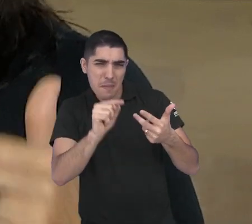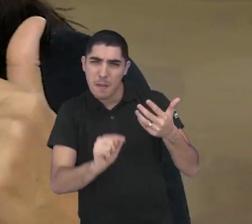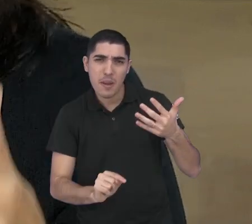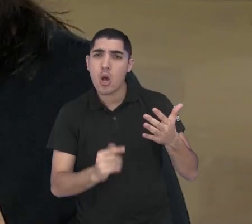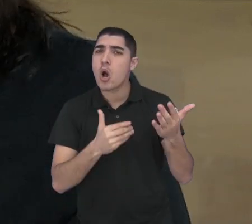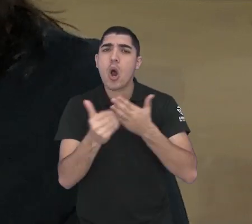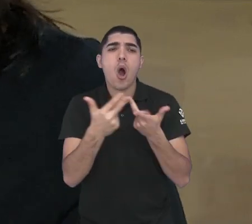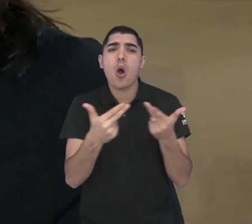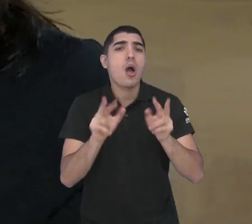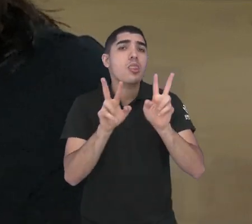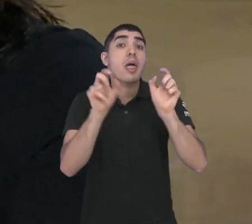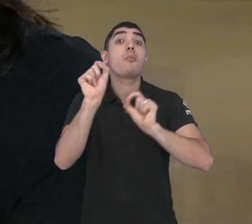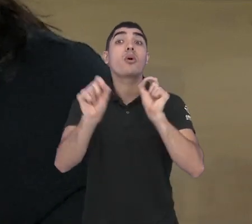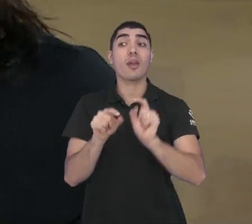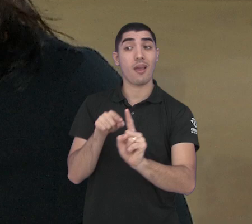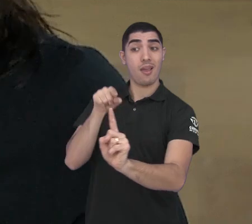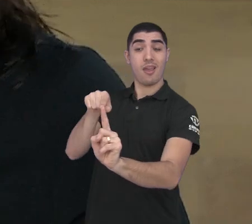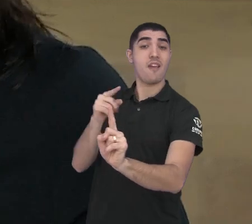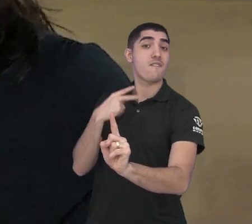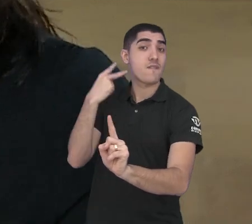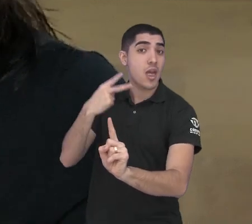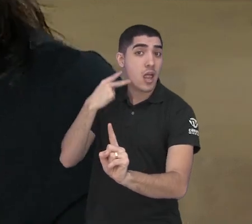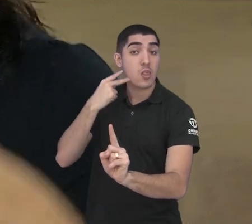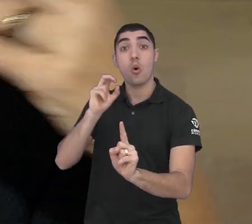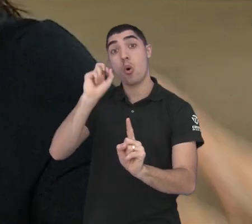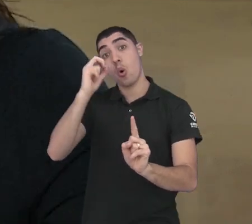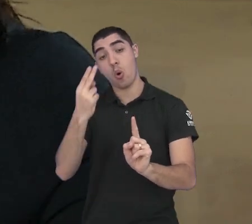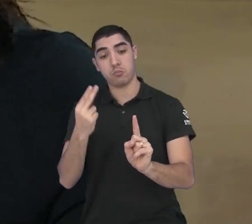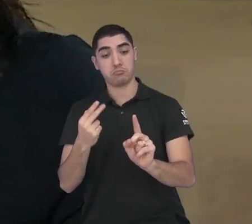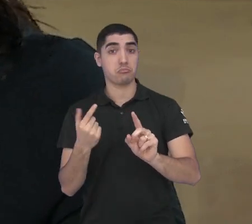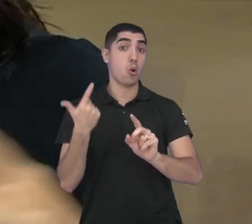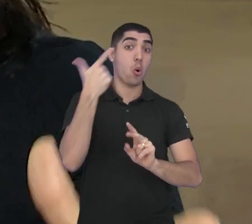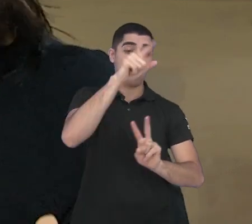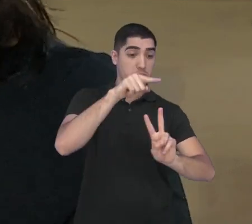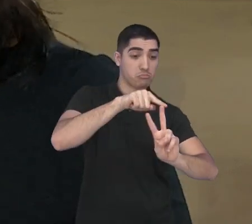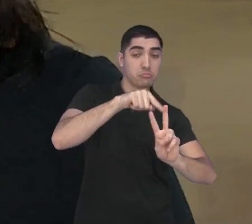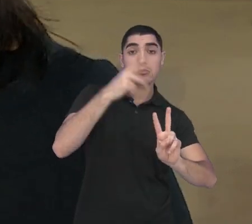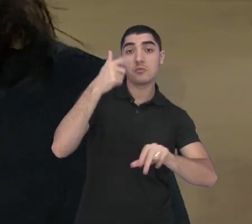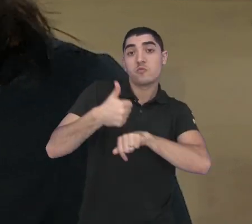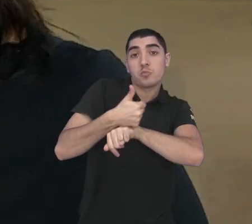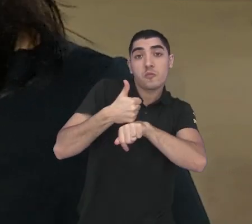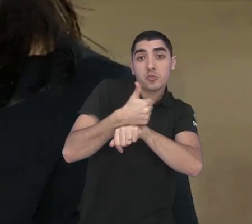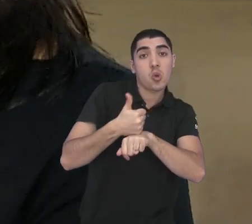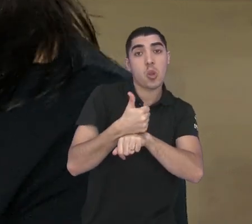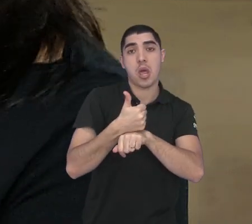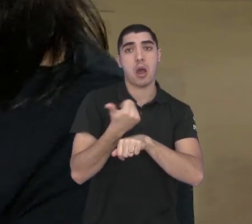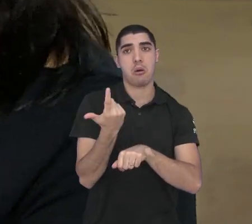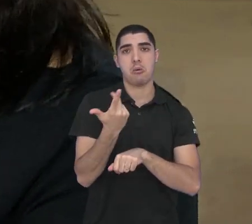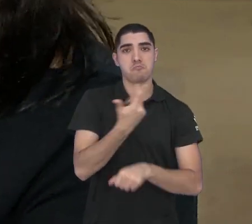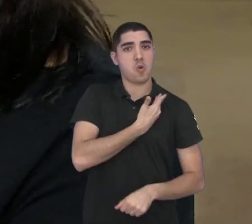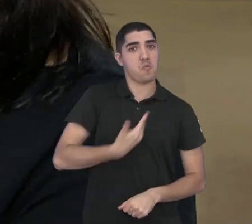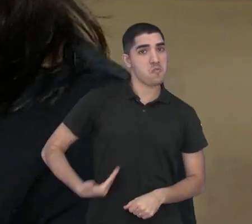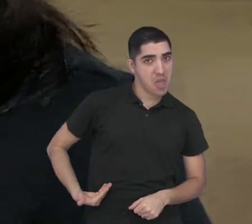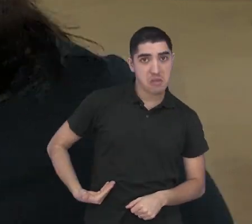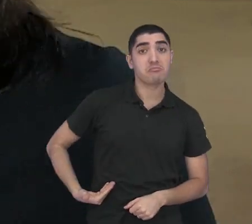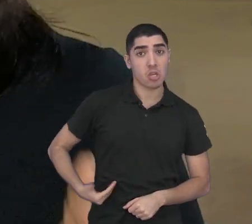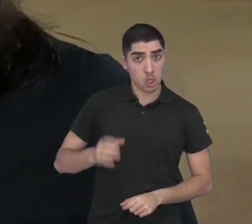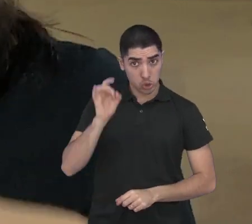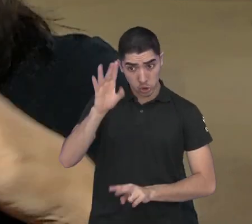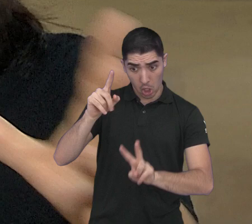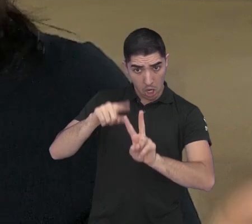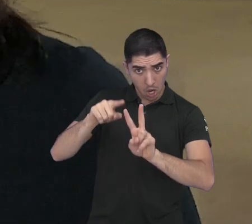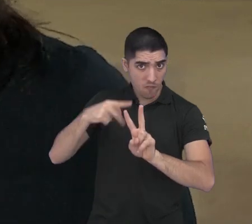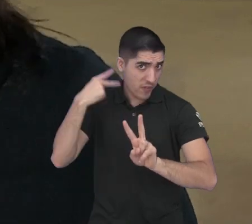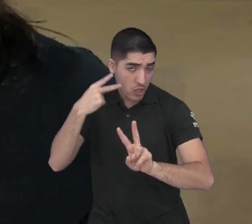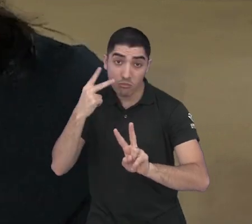alguma questão sobre um vereador, sobre um agente público. Não precisa ser necessariamente só um vereador, pode ser